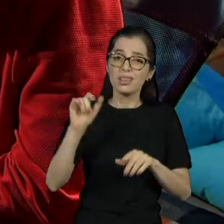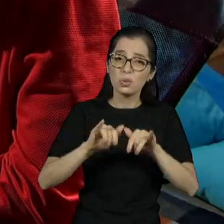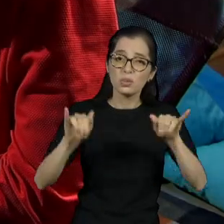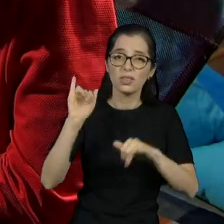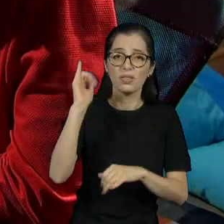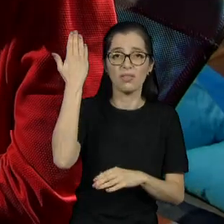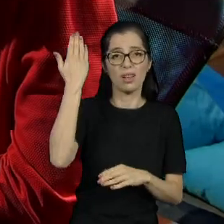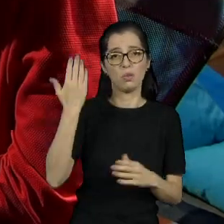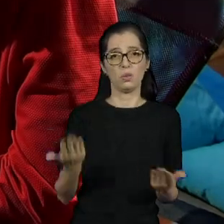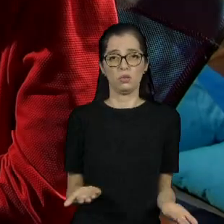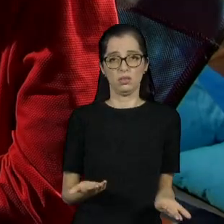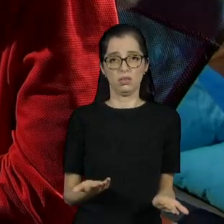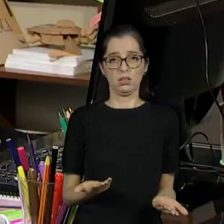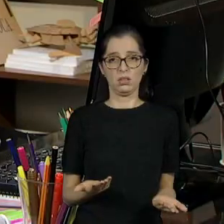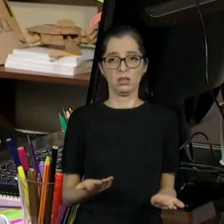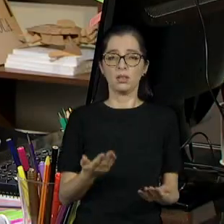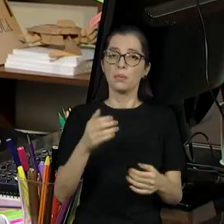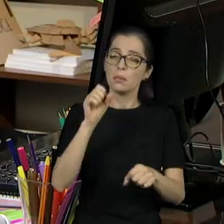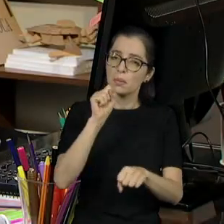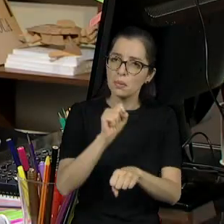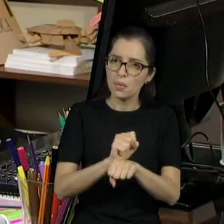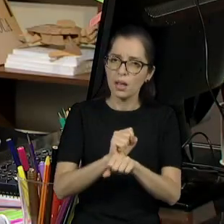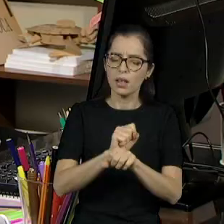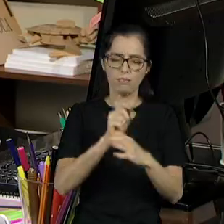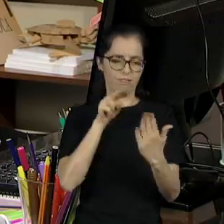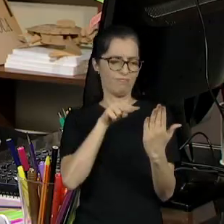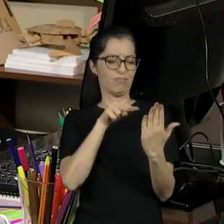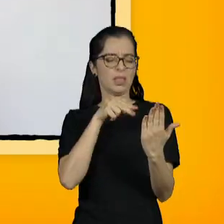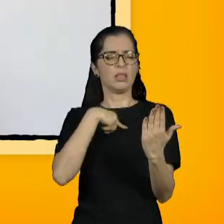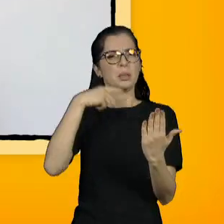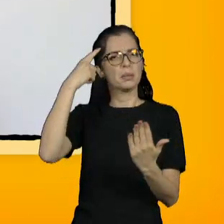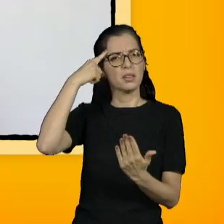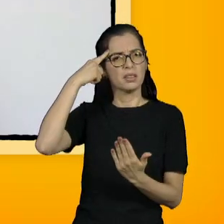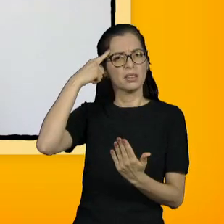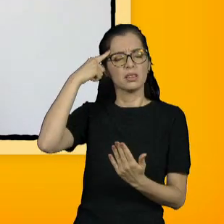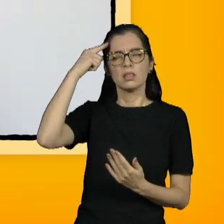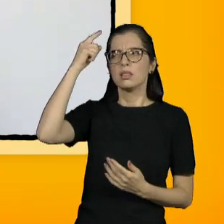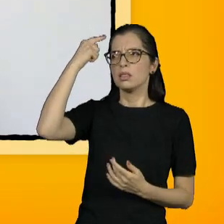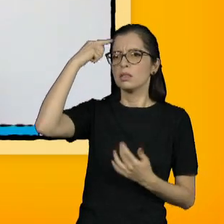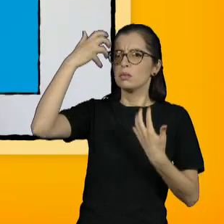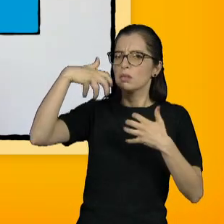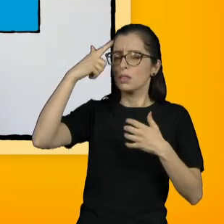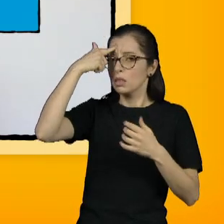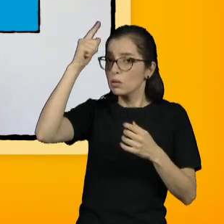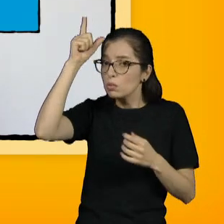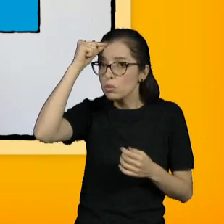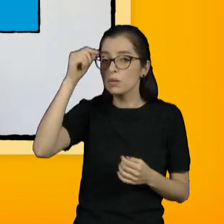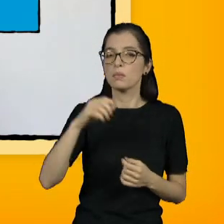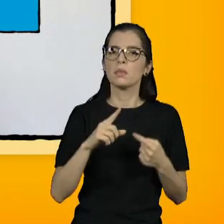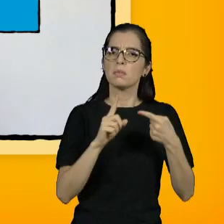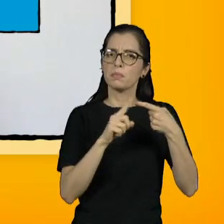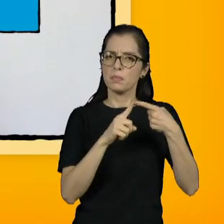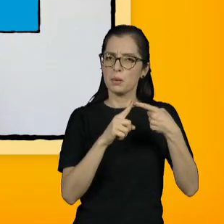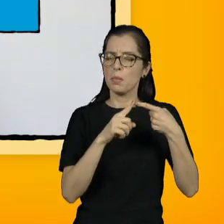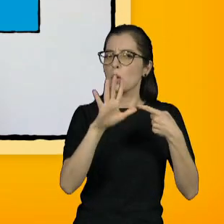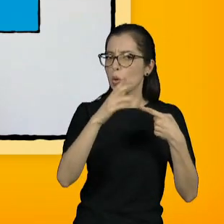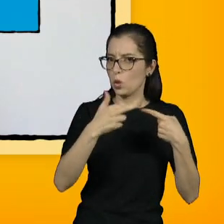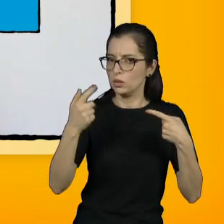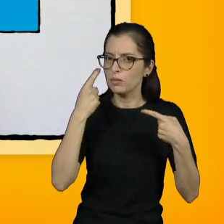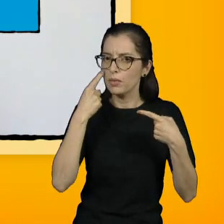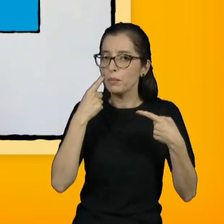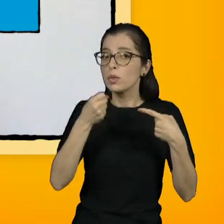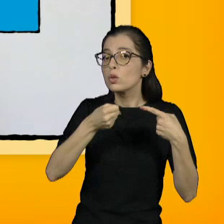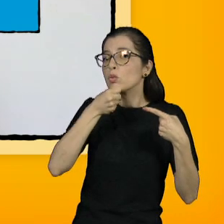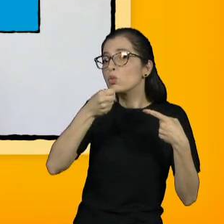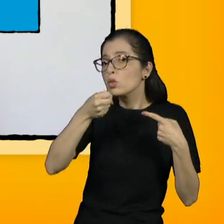aja. A gente tem que parar e respirar. Olha, tem alguns sinais simples de que uma notícia pode ser falsa. Primeiro, se você tem uma reportagem e ela não